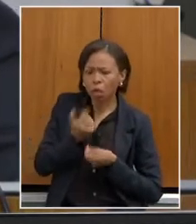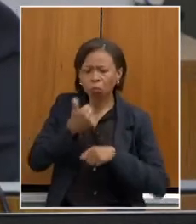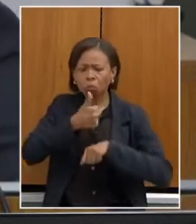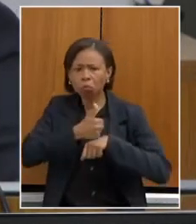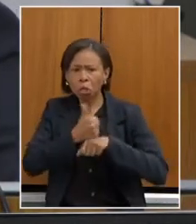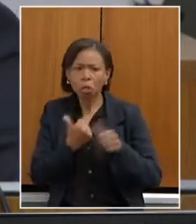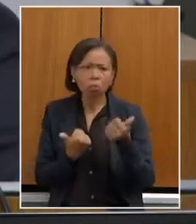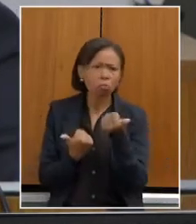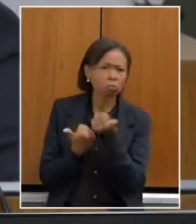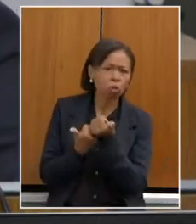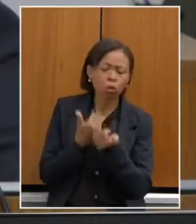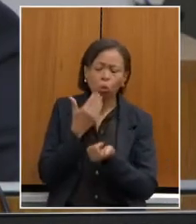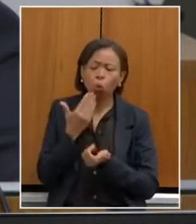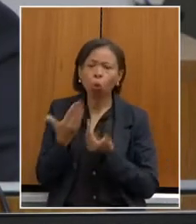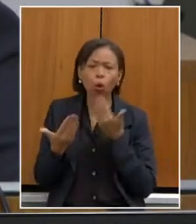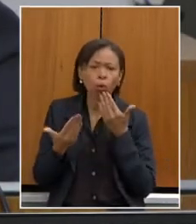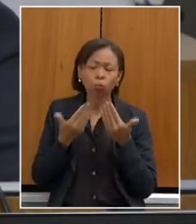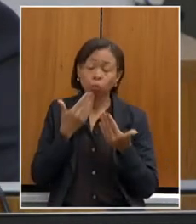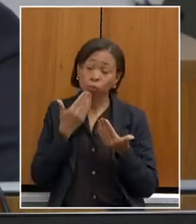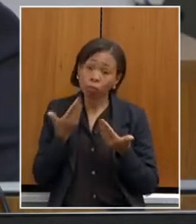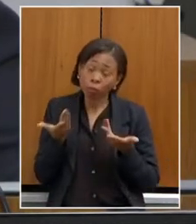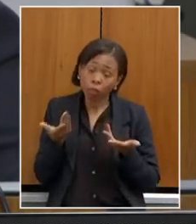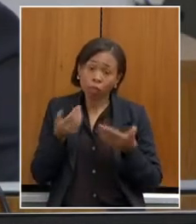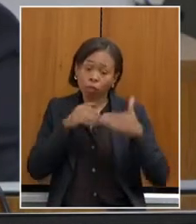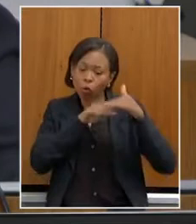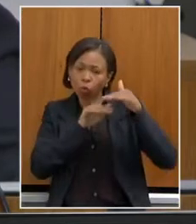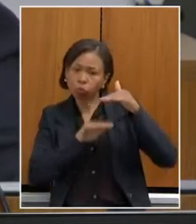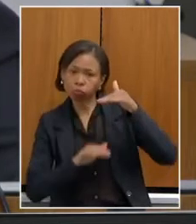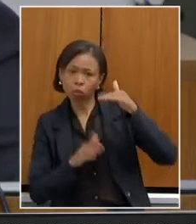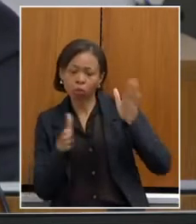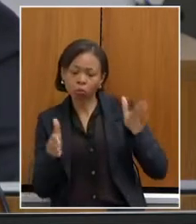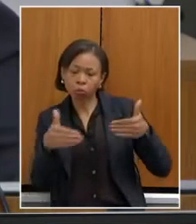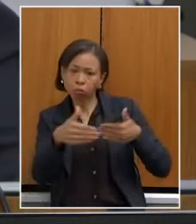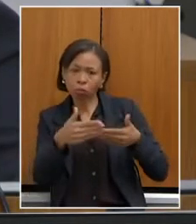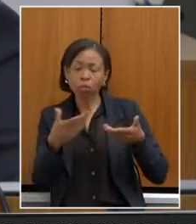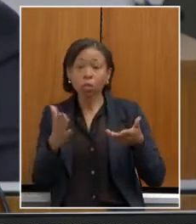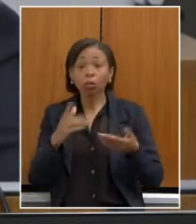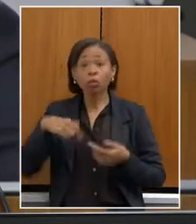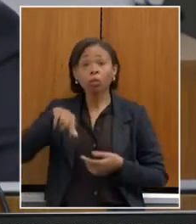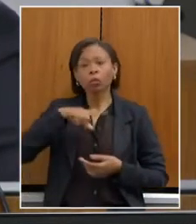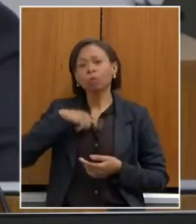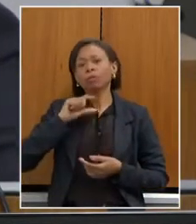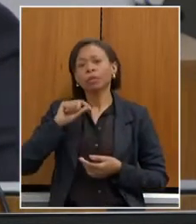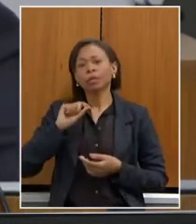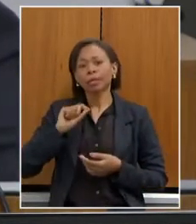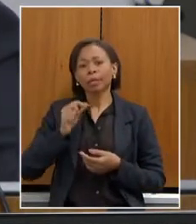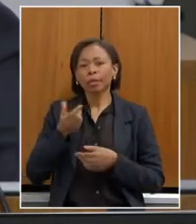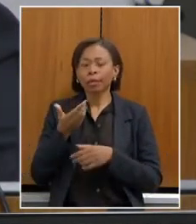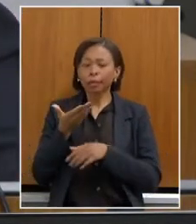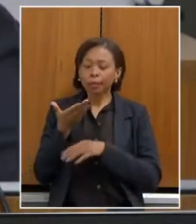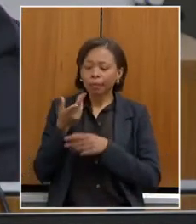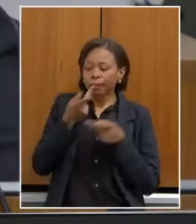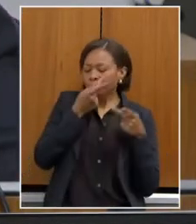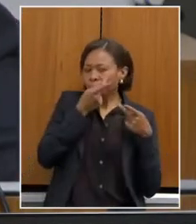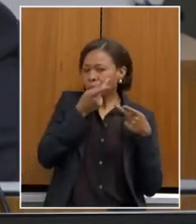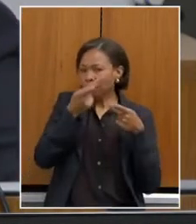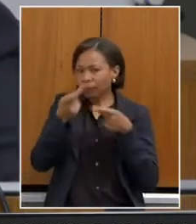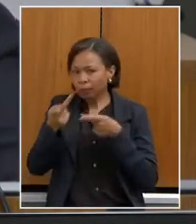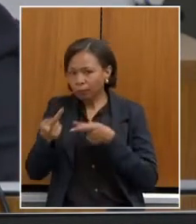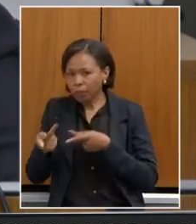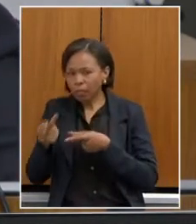e alguma coisa relacionada ao estoque então a gente faz também um treinamento uma visita em campo para observar isso